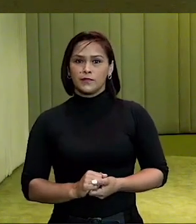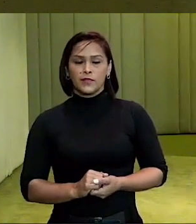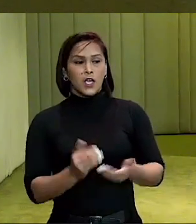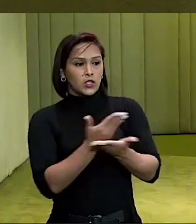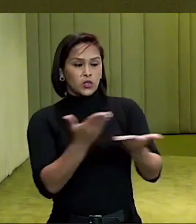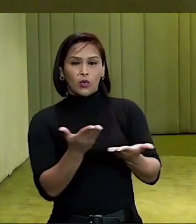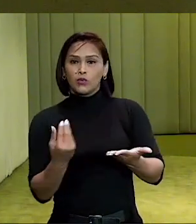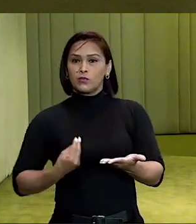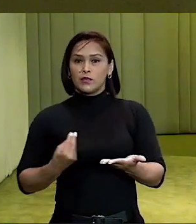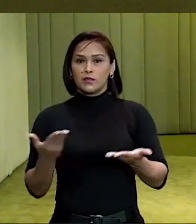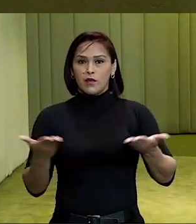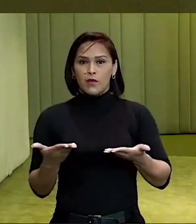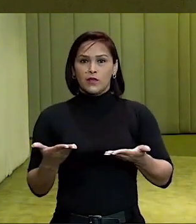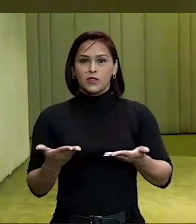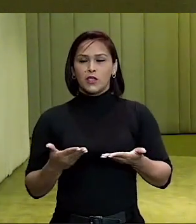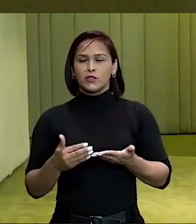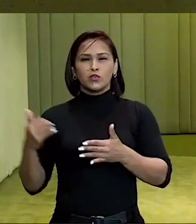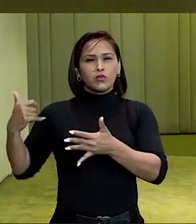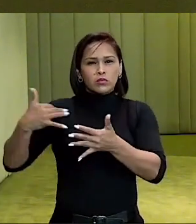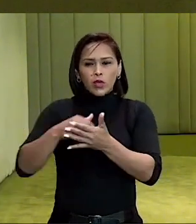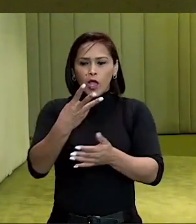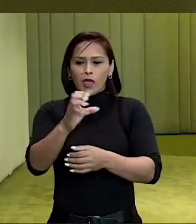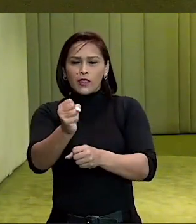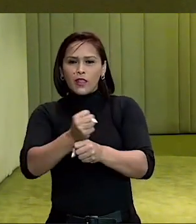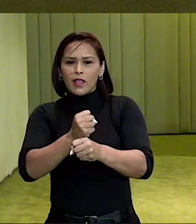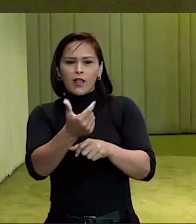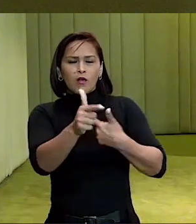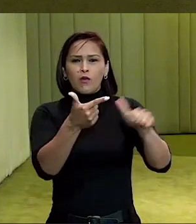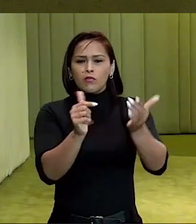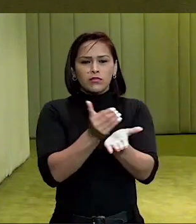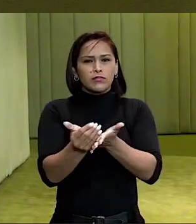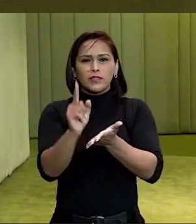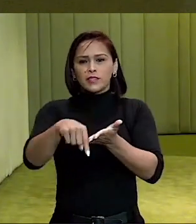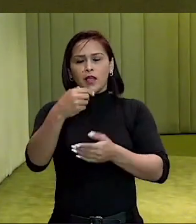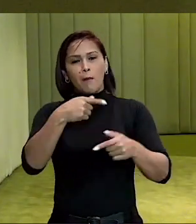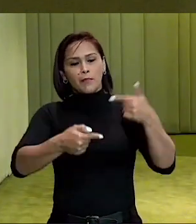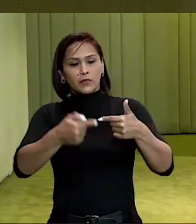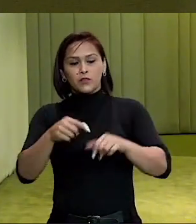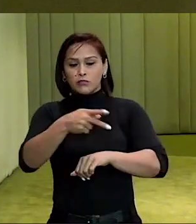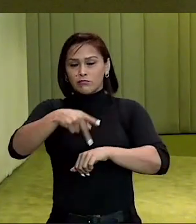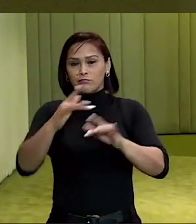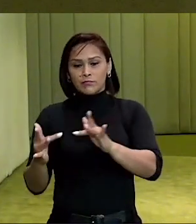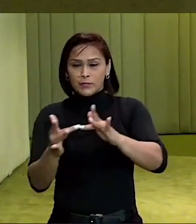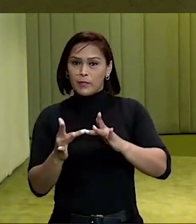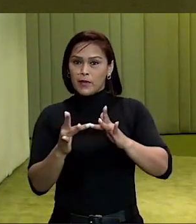senhoras e senhores, nos últimos 30 anos, nenhuma outra iniciativa de nossa política externa